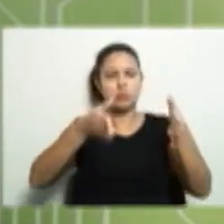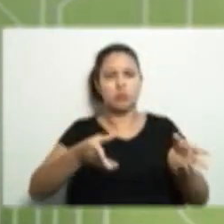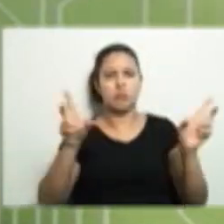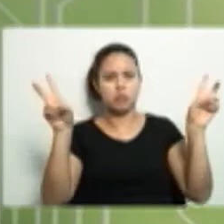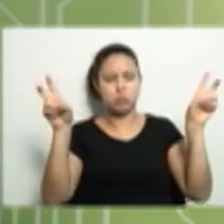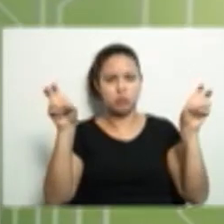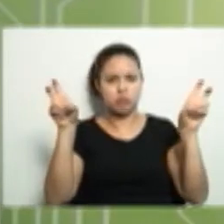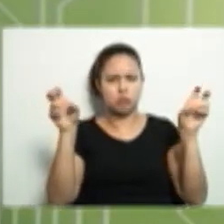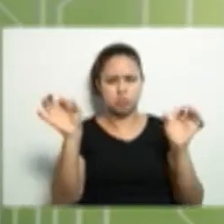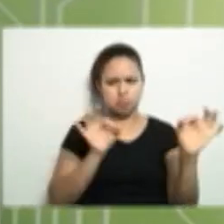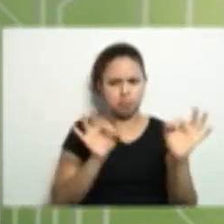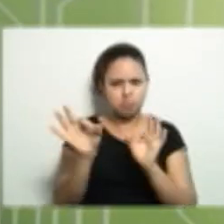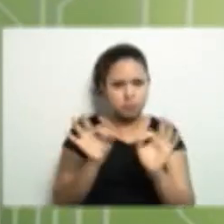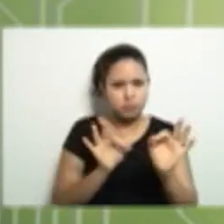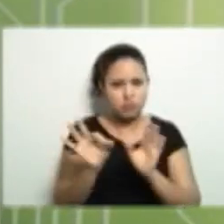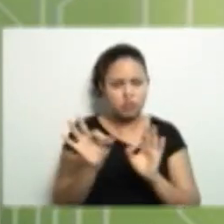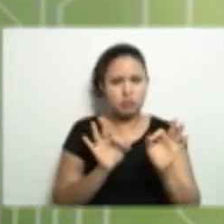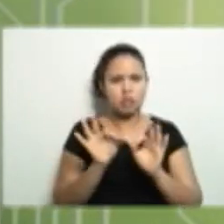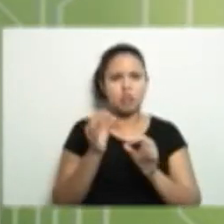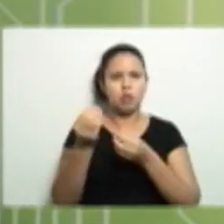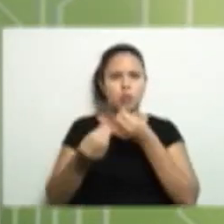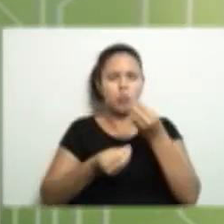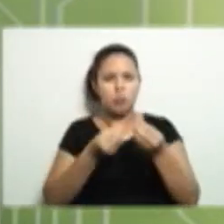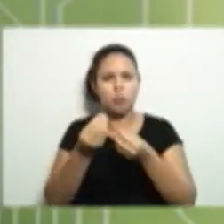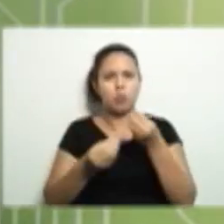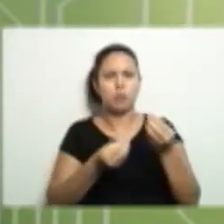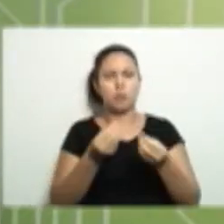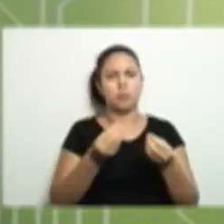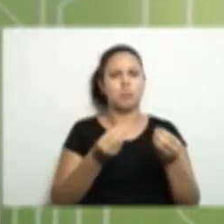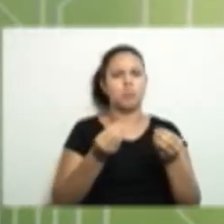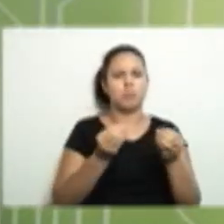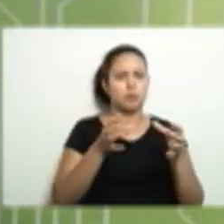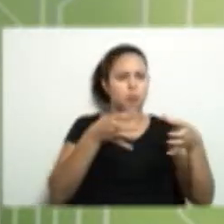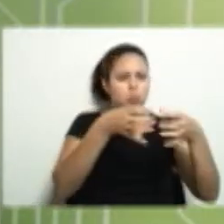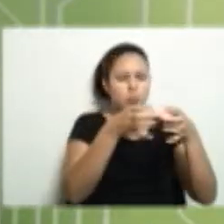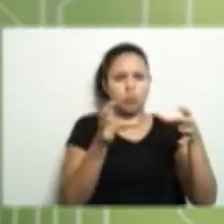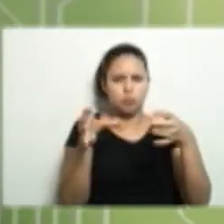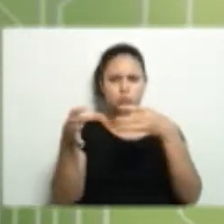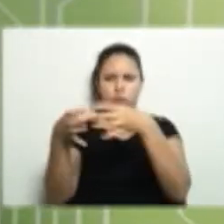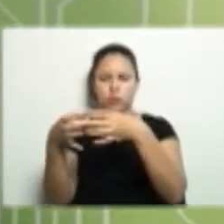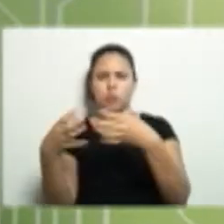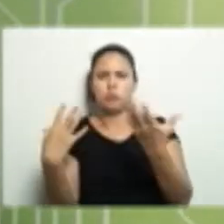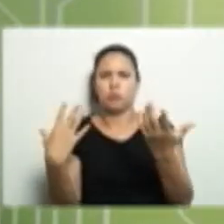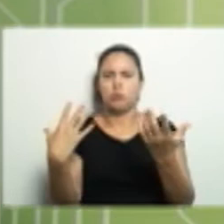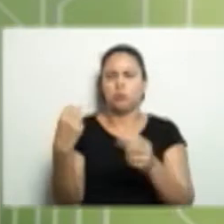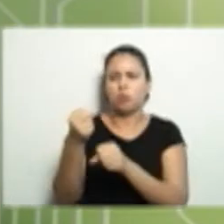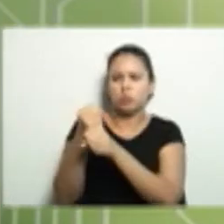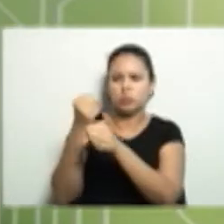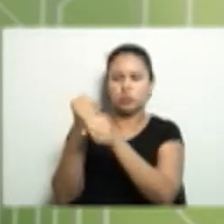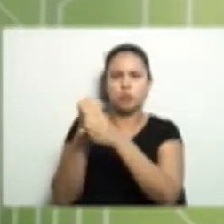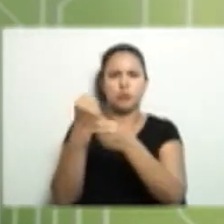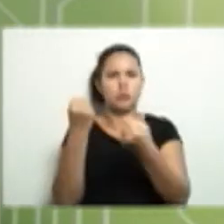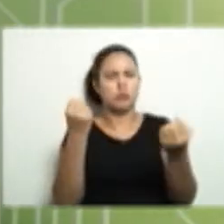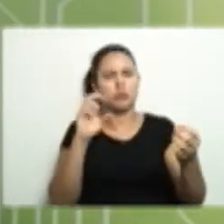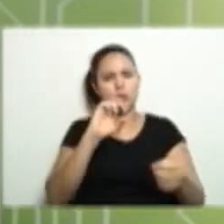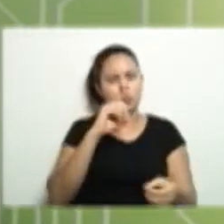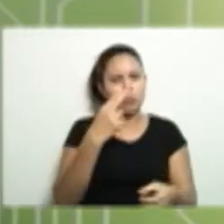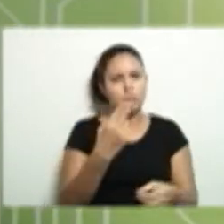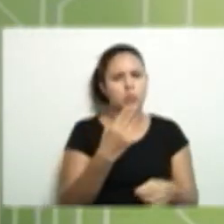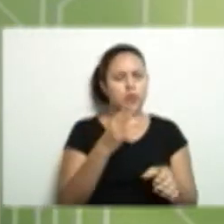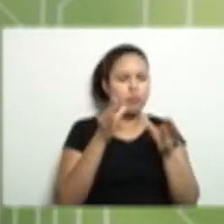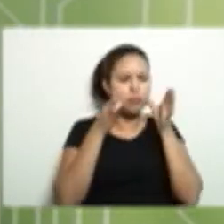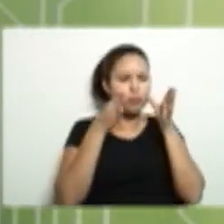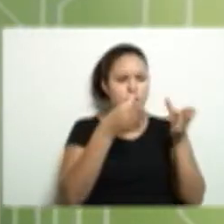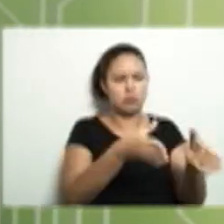essa coordenação de ação e programas, de obras que o governo vai utilizar para tentar diagnosticar